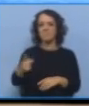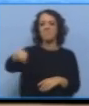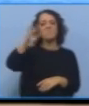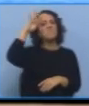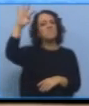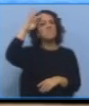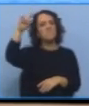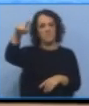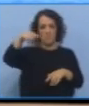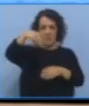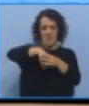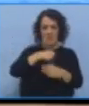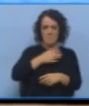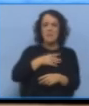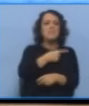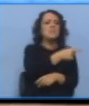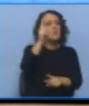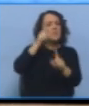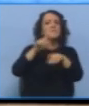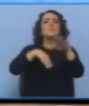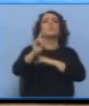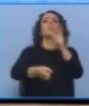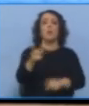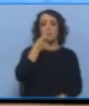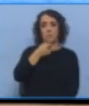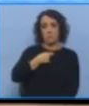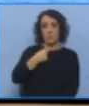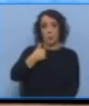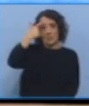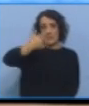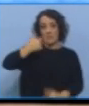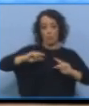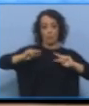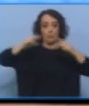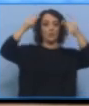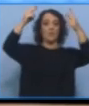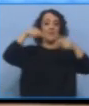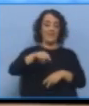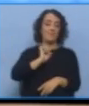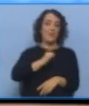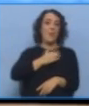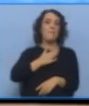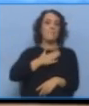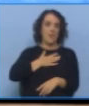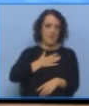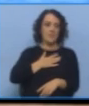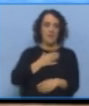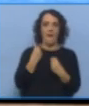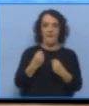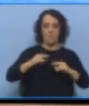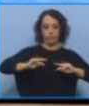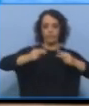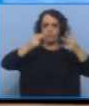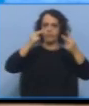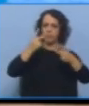esperam? Vocês estão aqui nesta empresa para quê? E eles diziam: eu estou aqui para ser promovido. Era uma empresa com uma carreira bastante atrativa.